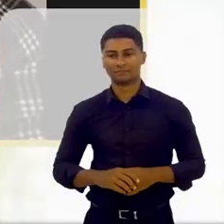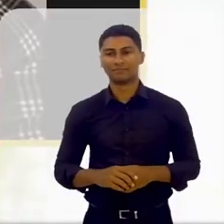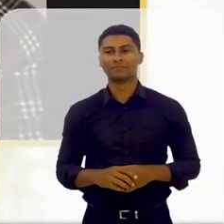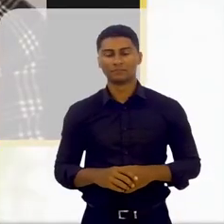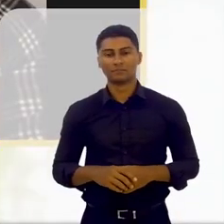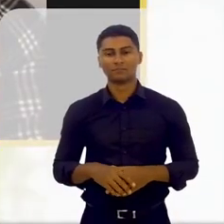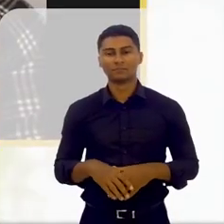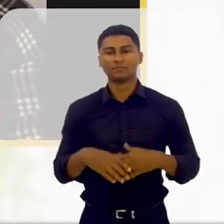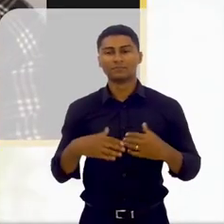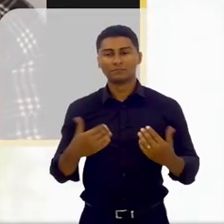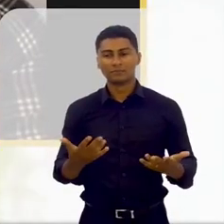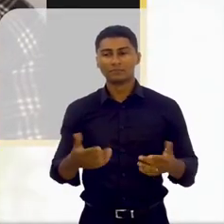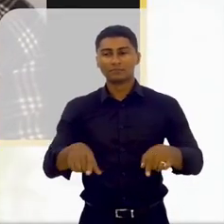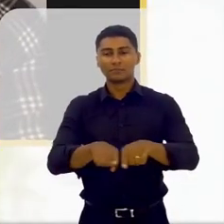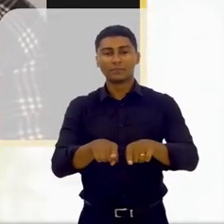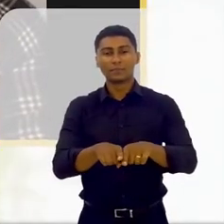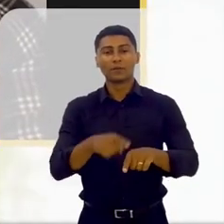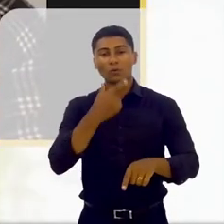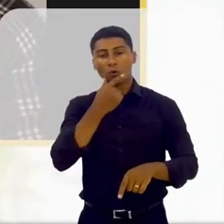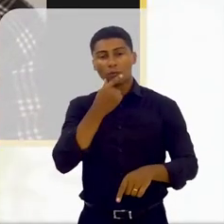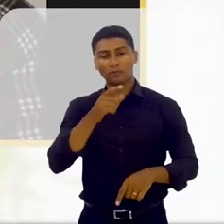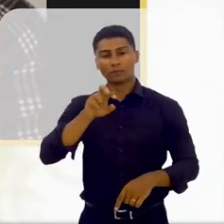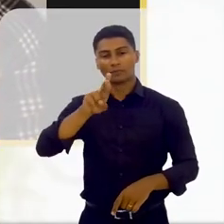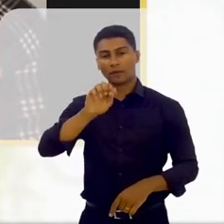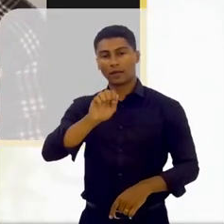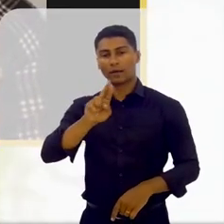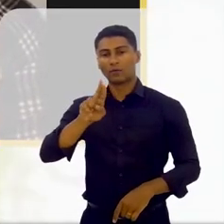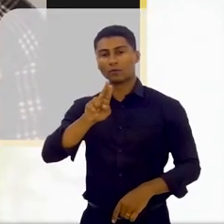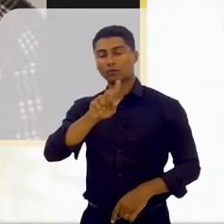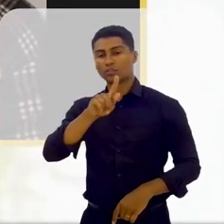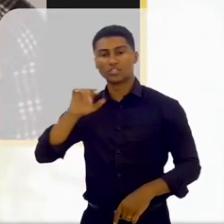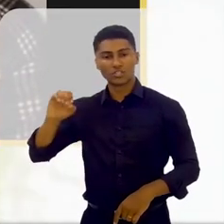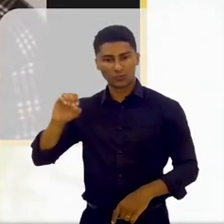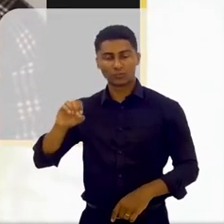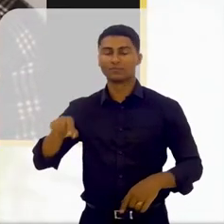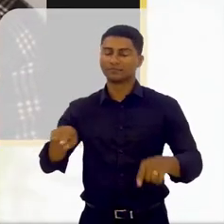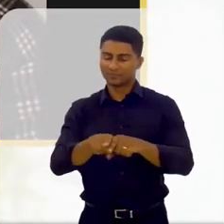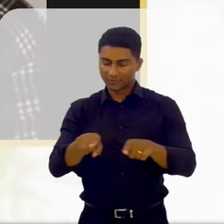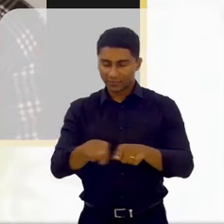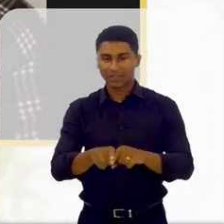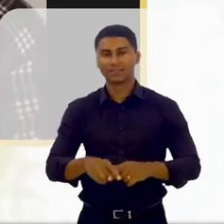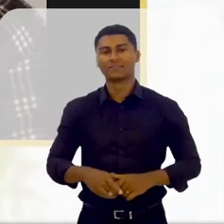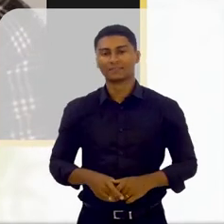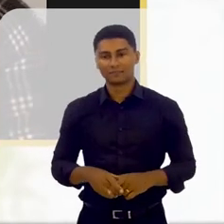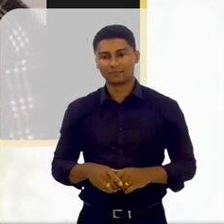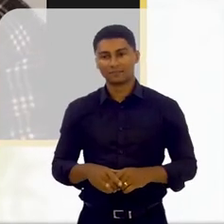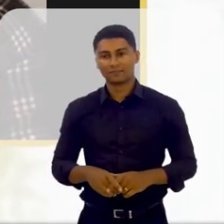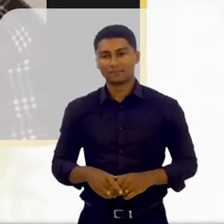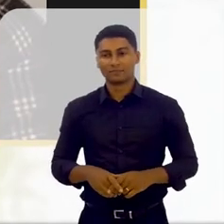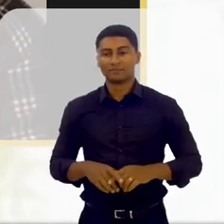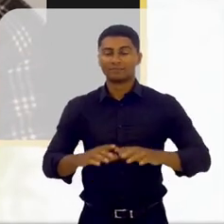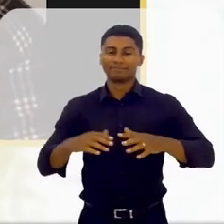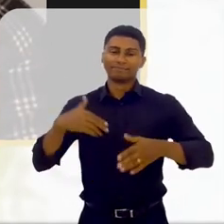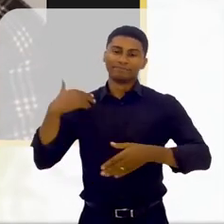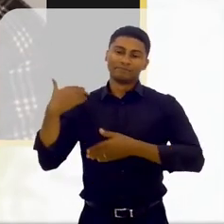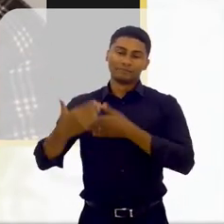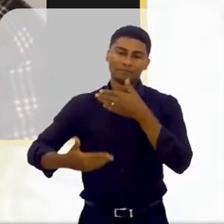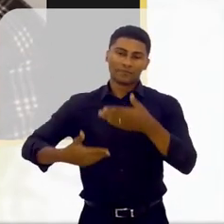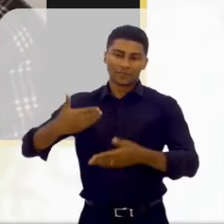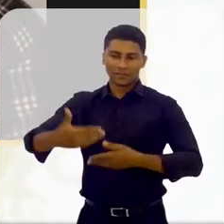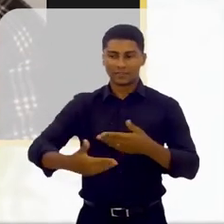E a gente no auge, enfim, tava começando a fluir, né? Tava começando a acontecer. Mas